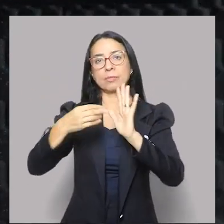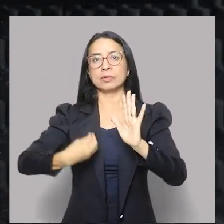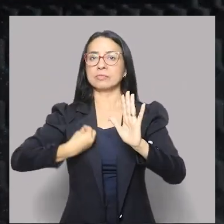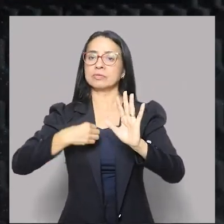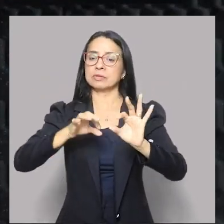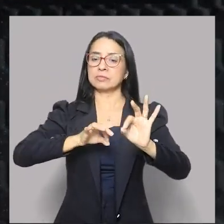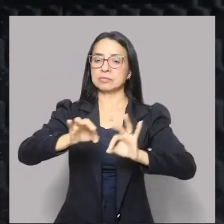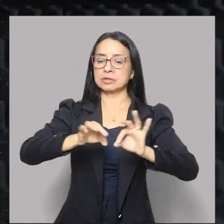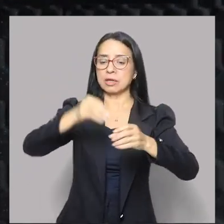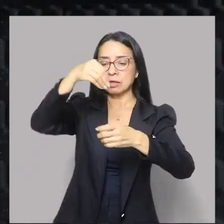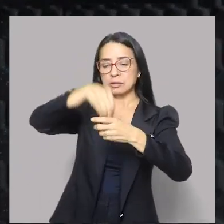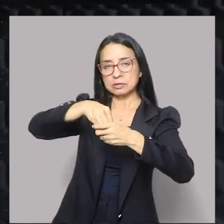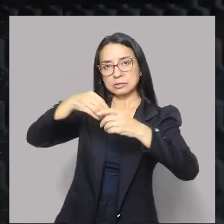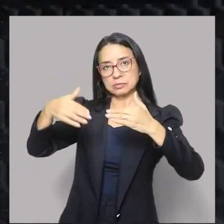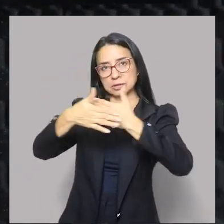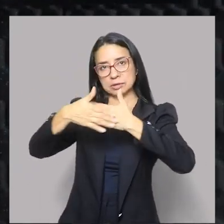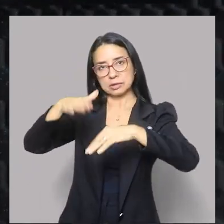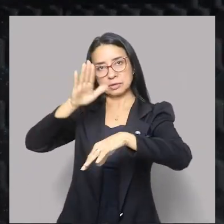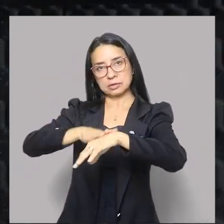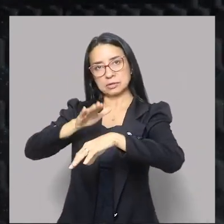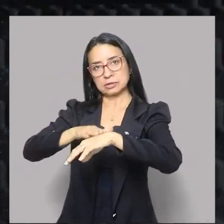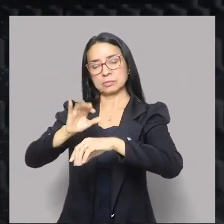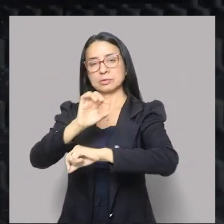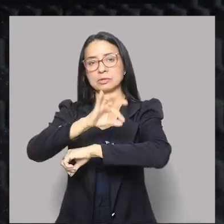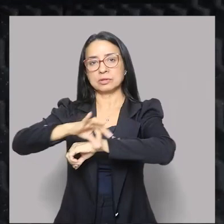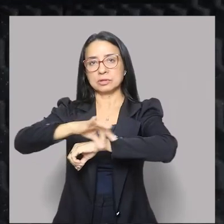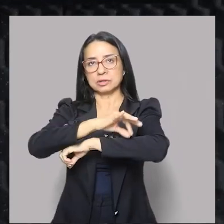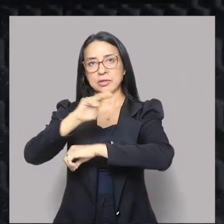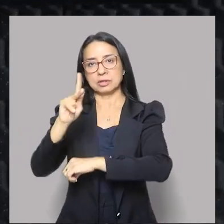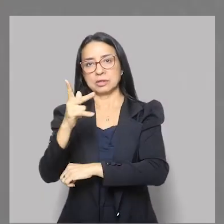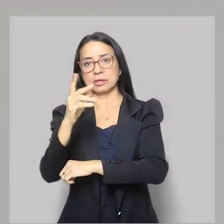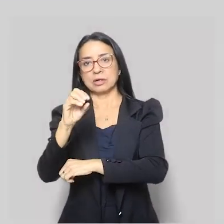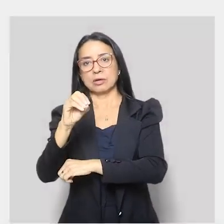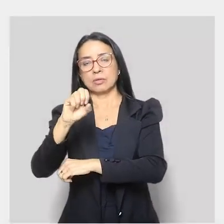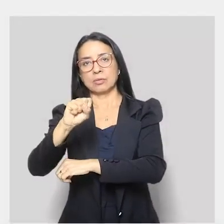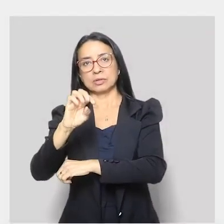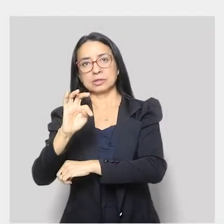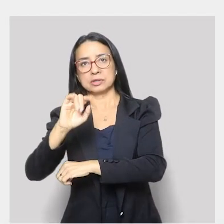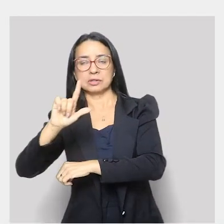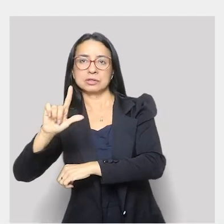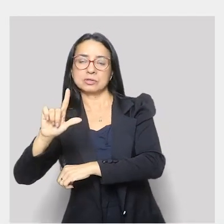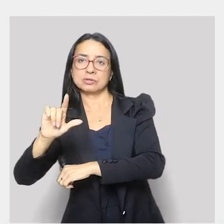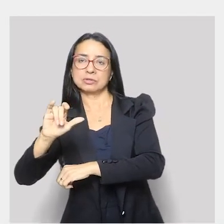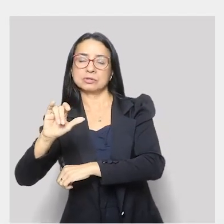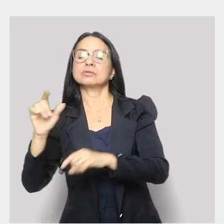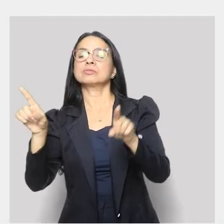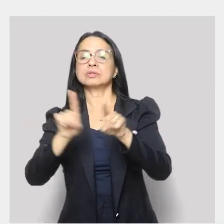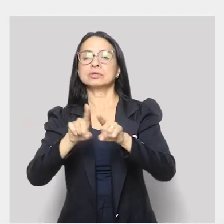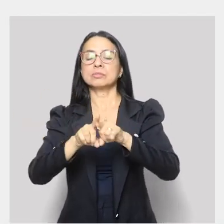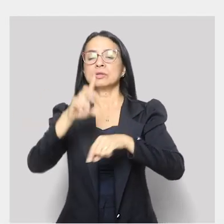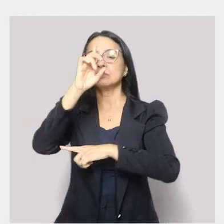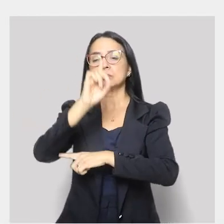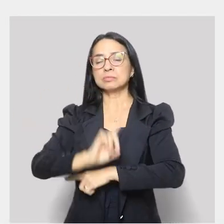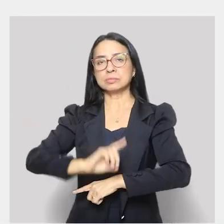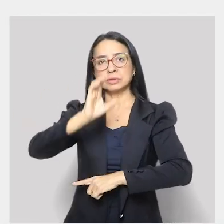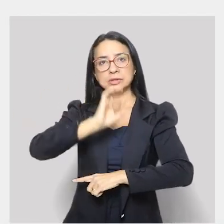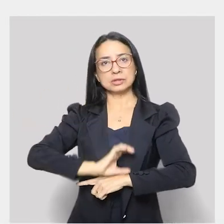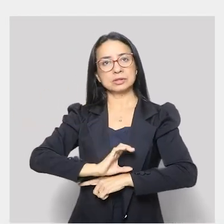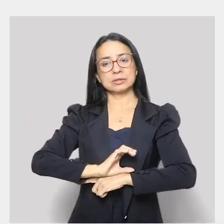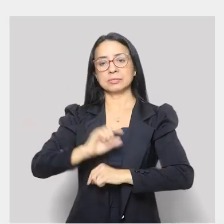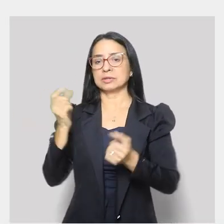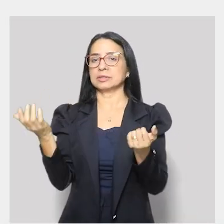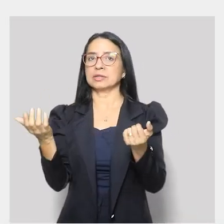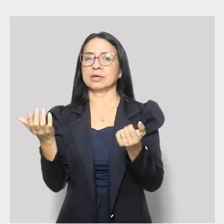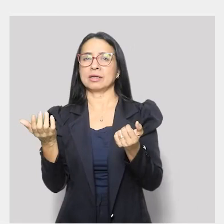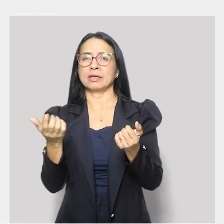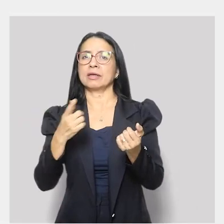dentro da cidade, a gente chama isso de arquitetura que é hostil e, de certa forma, esse direito à cidadania é